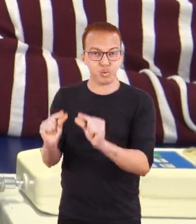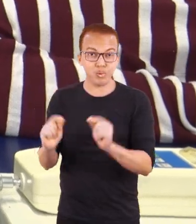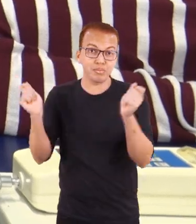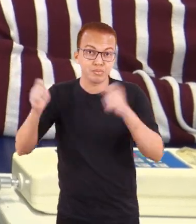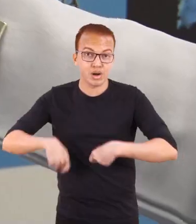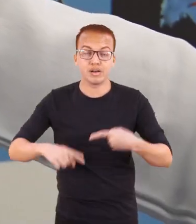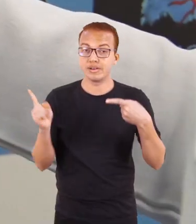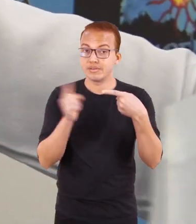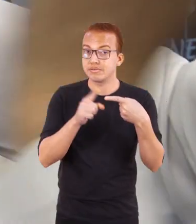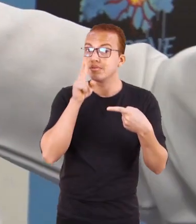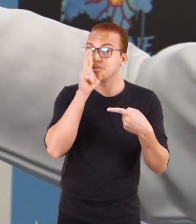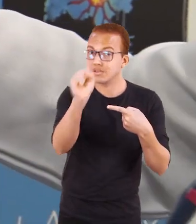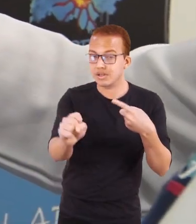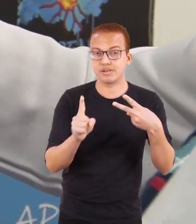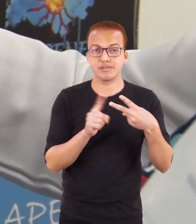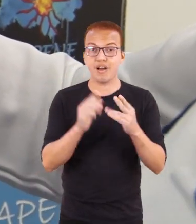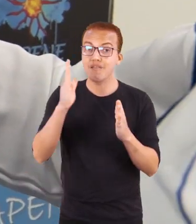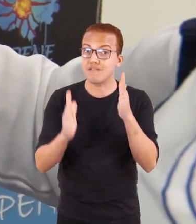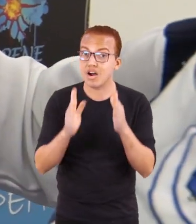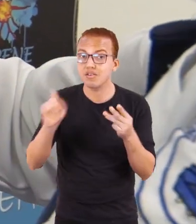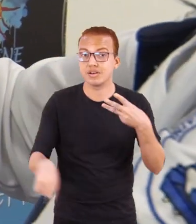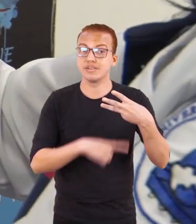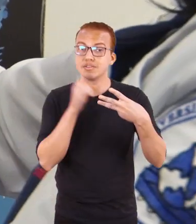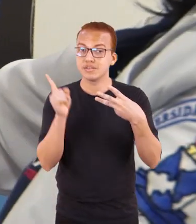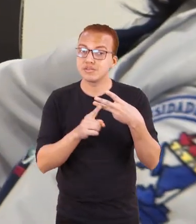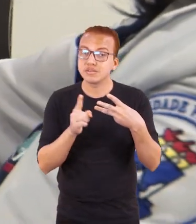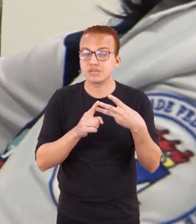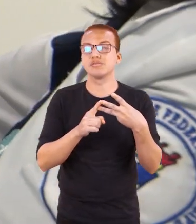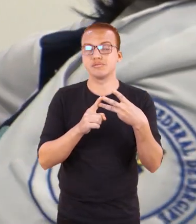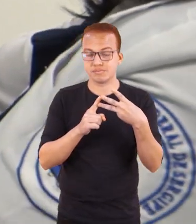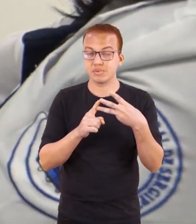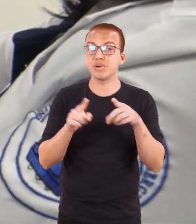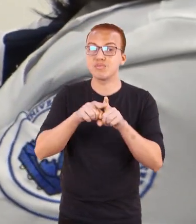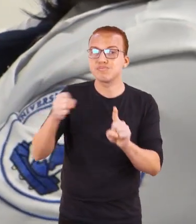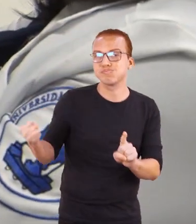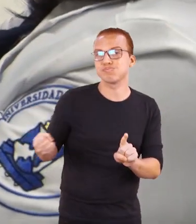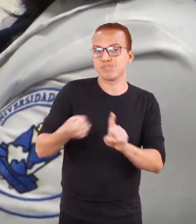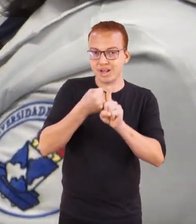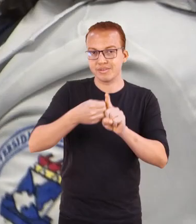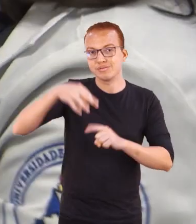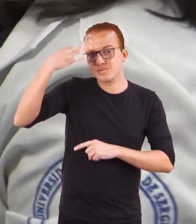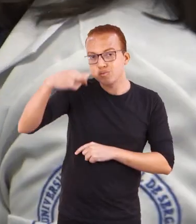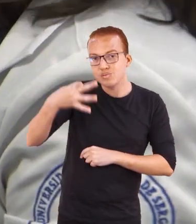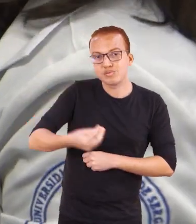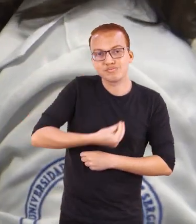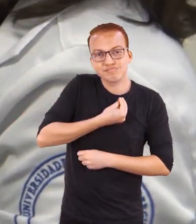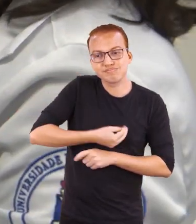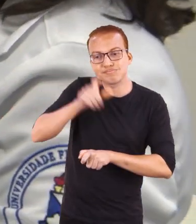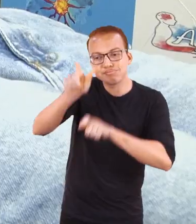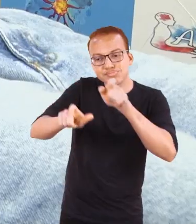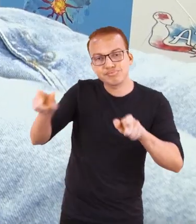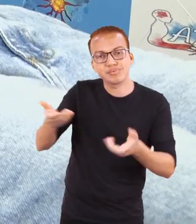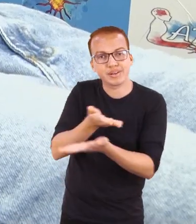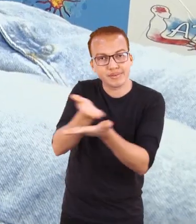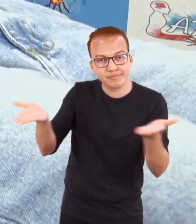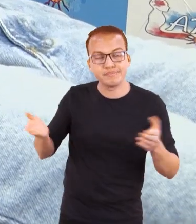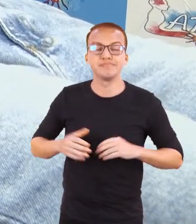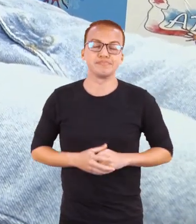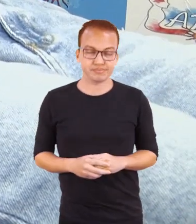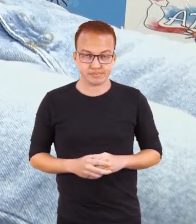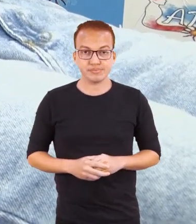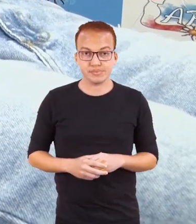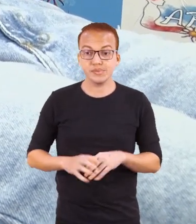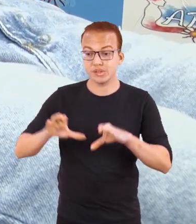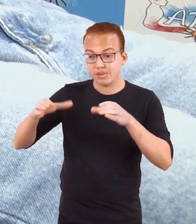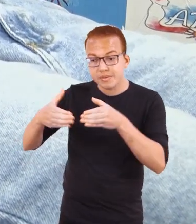poderiam ser aí intensidade frequência e duração das crises além do impacto dessa dor na sua qualidade de vida a pesquisa